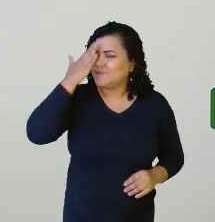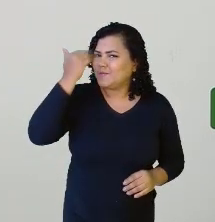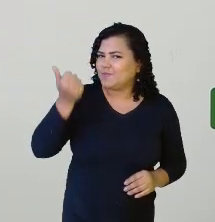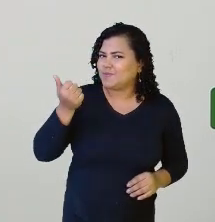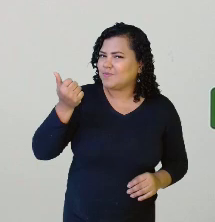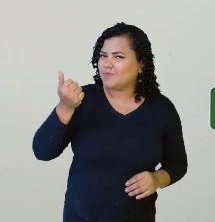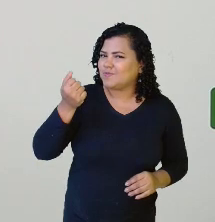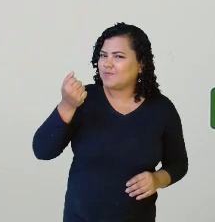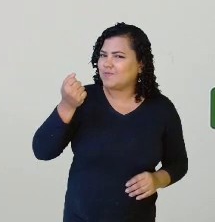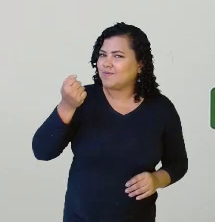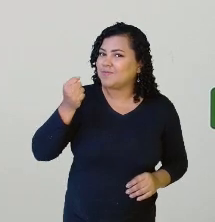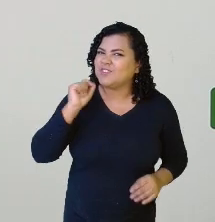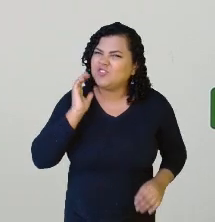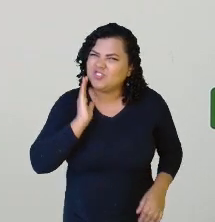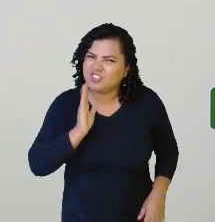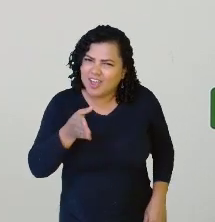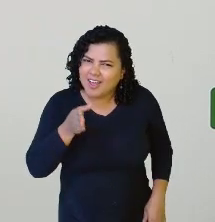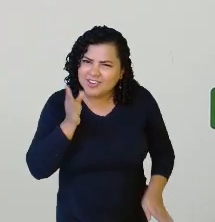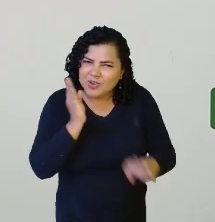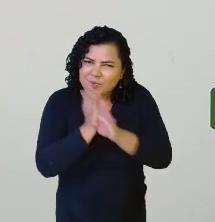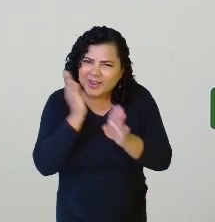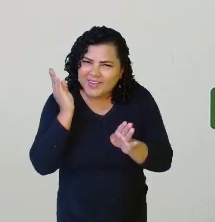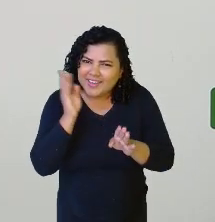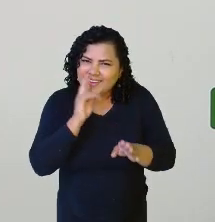é? Já?